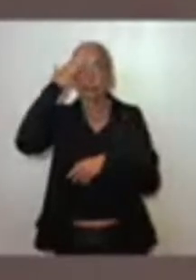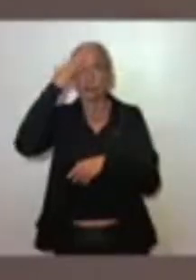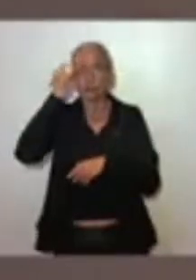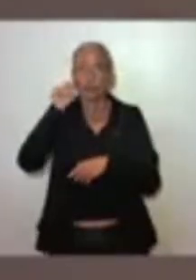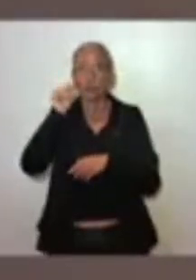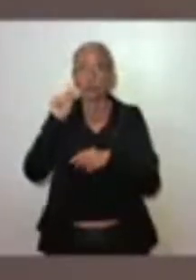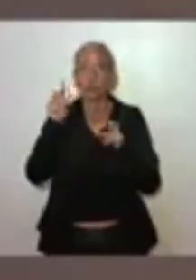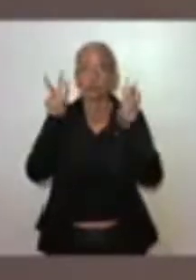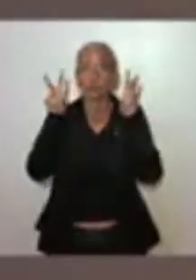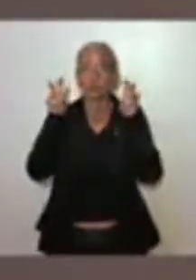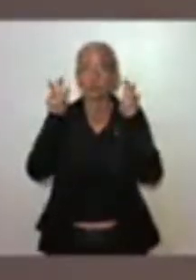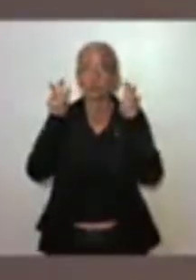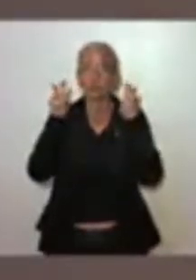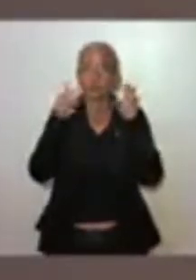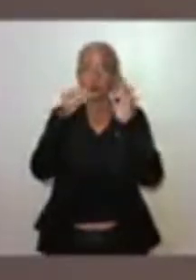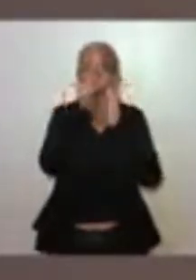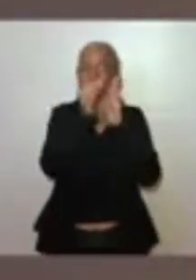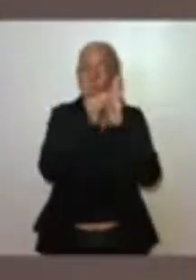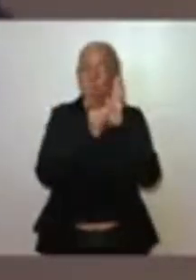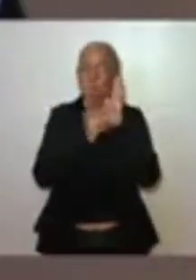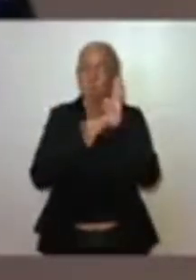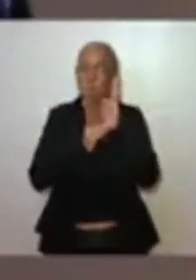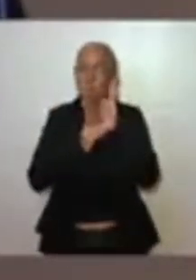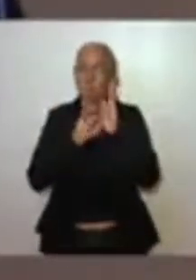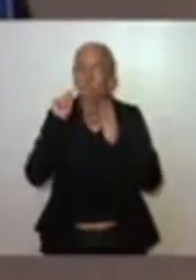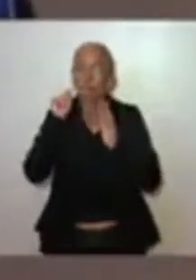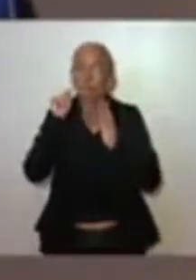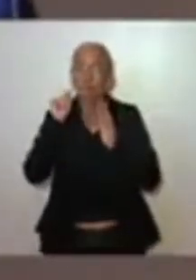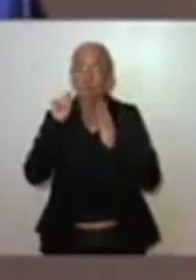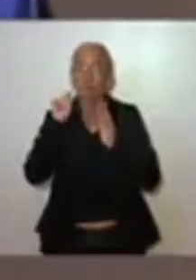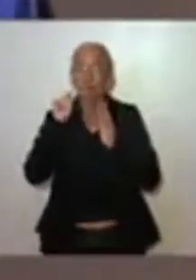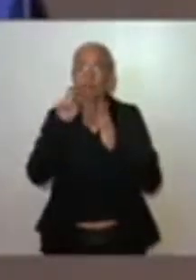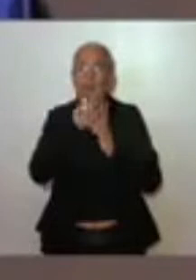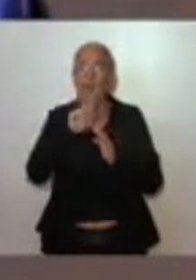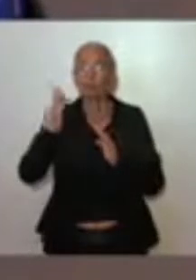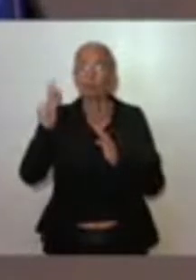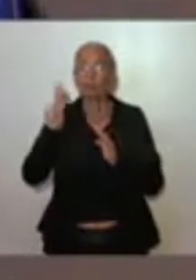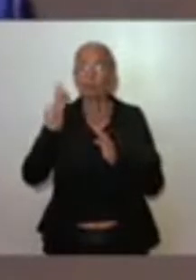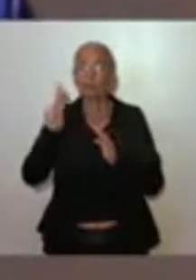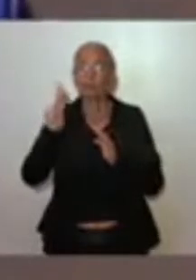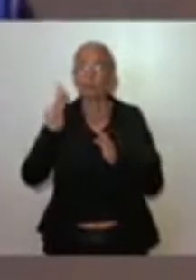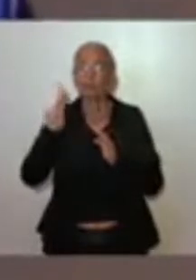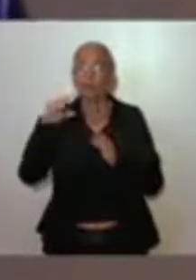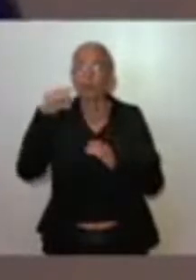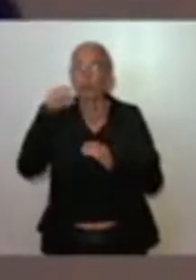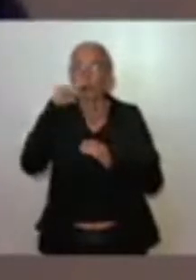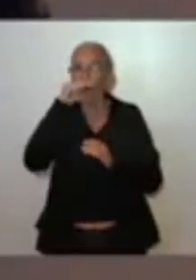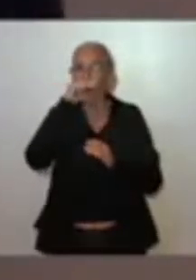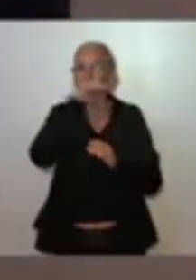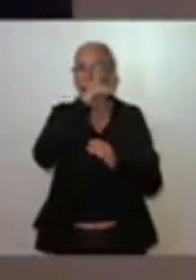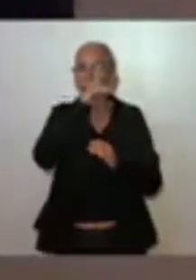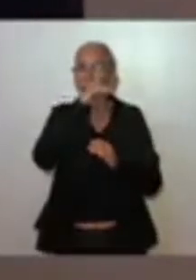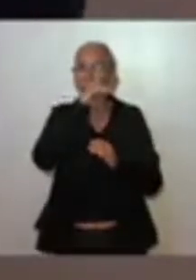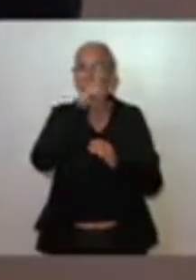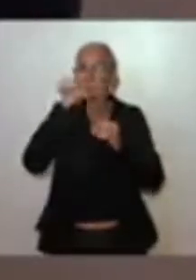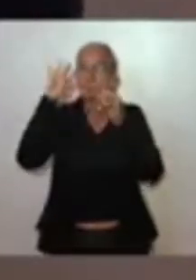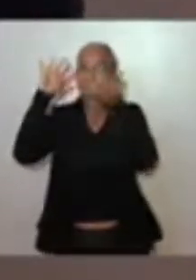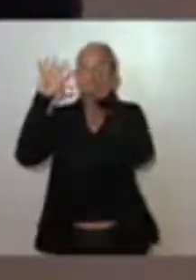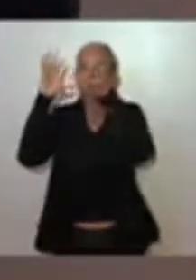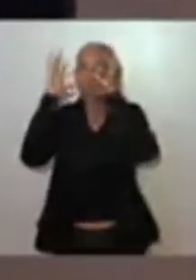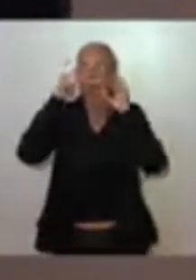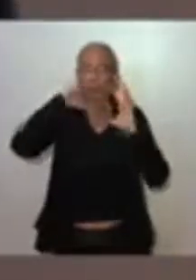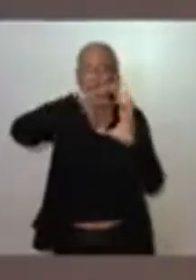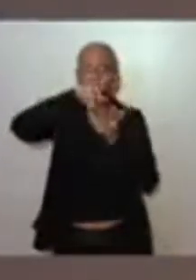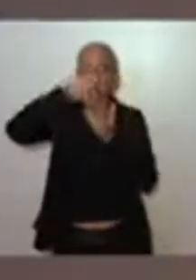um parágrafo aquecimento global é produto do chamado efeito estufa o que produz o